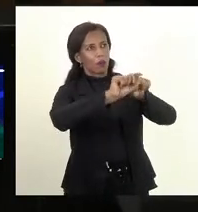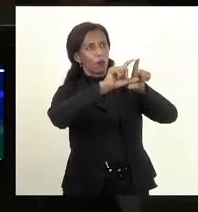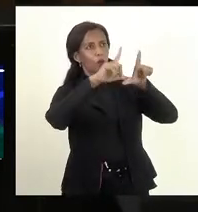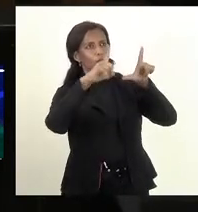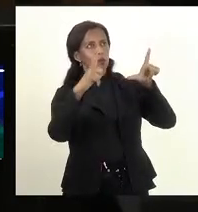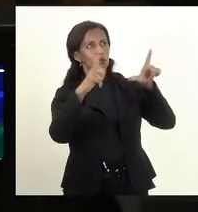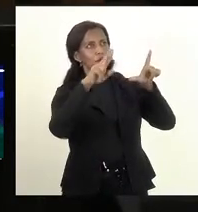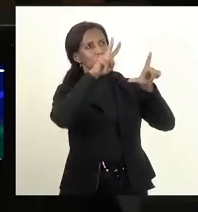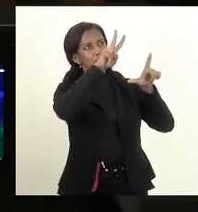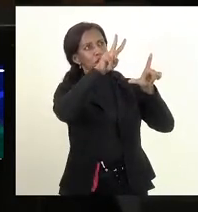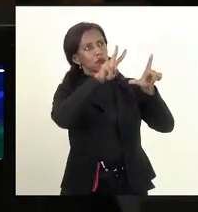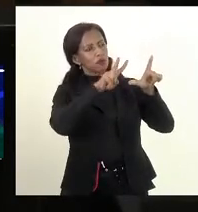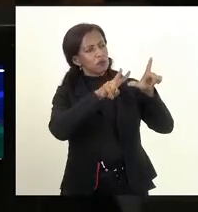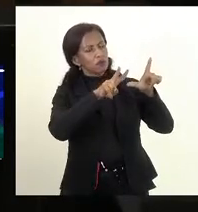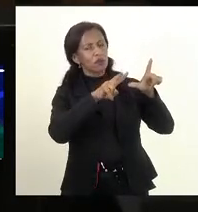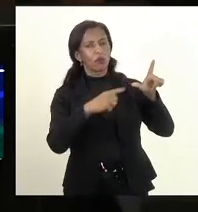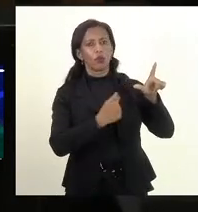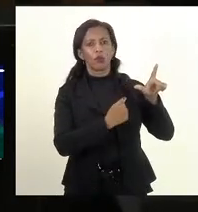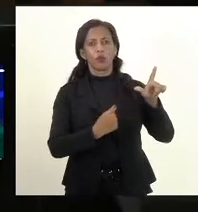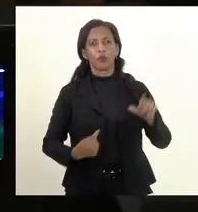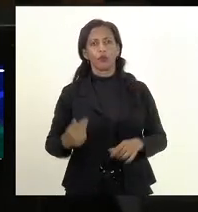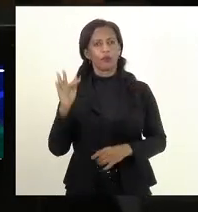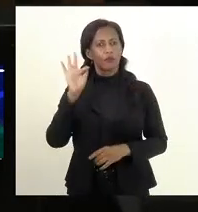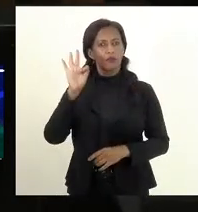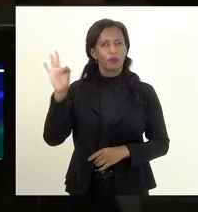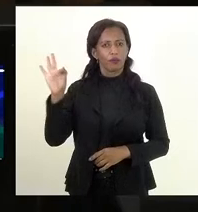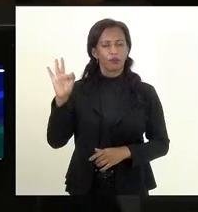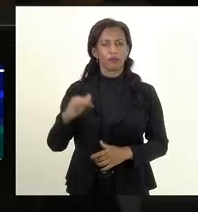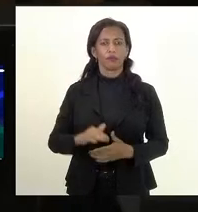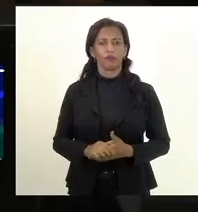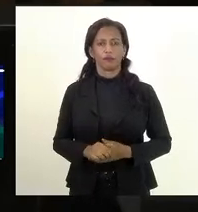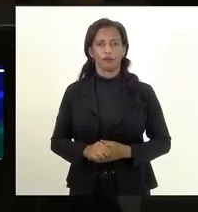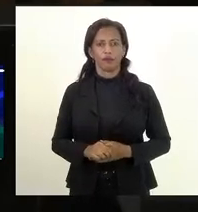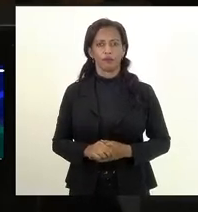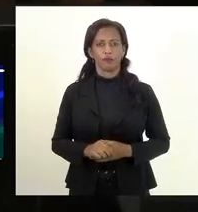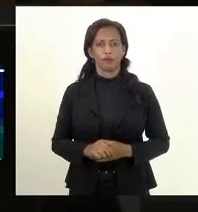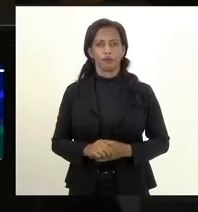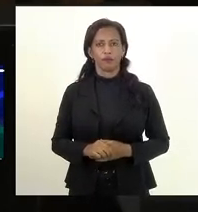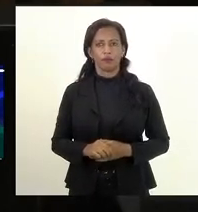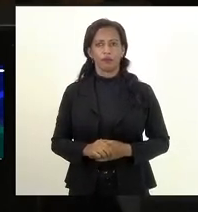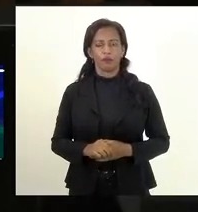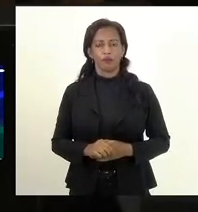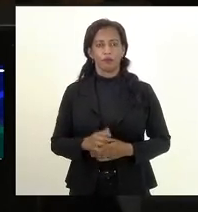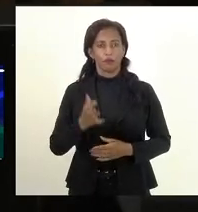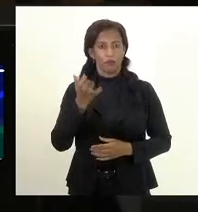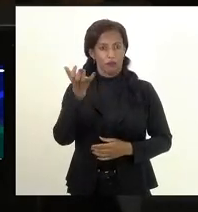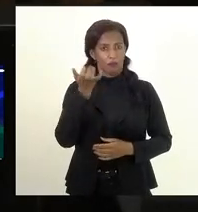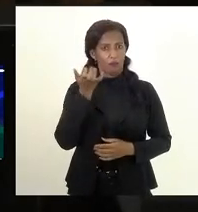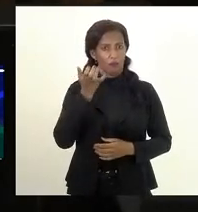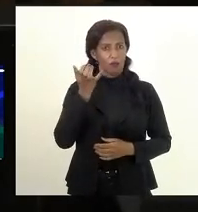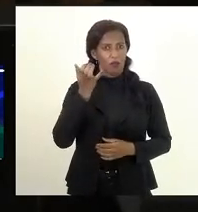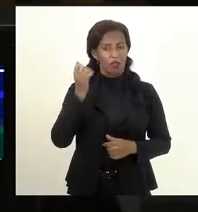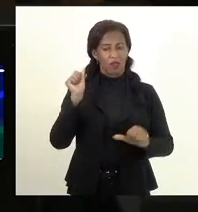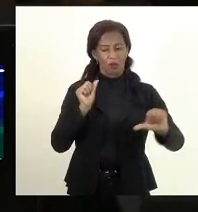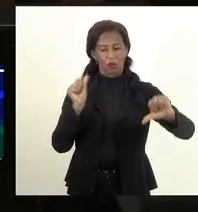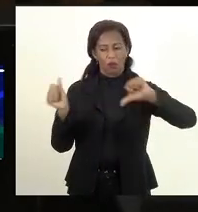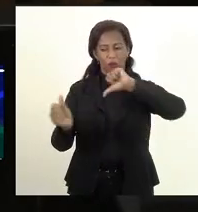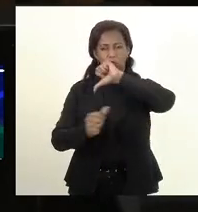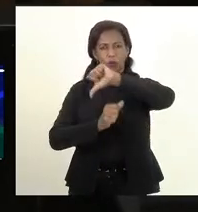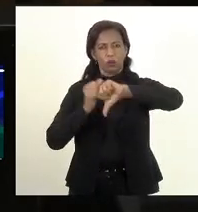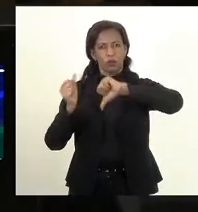o que o governo federal E quer mudar fazer uma concorrência